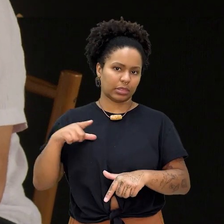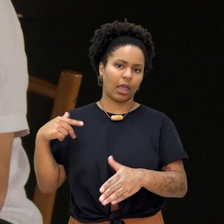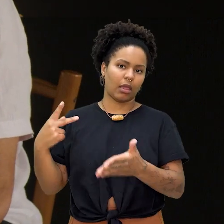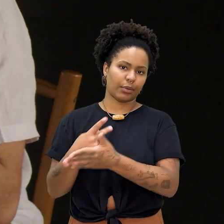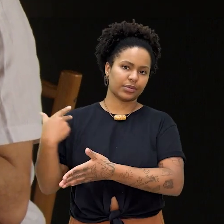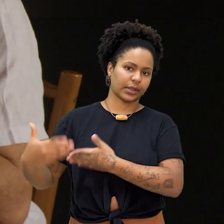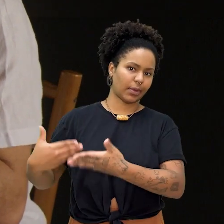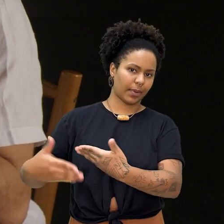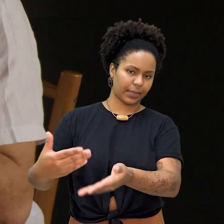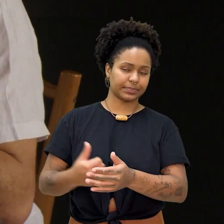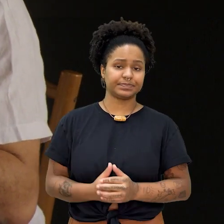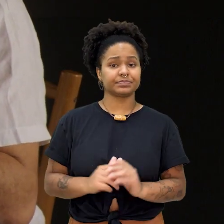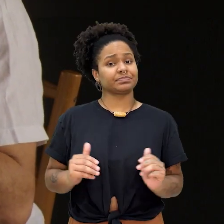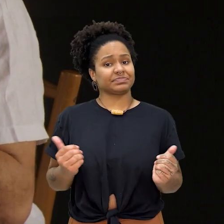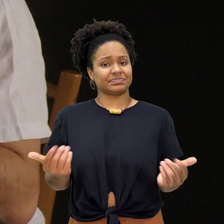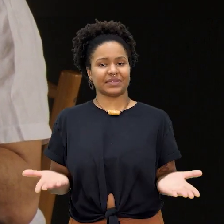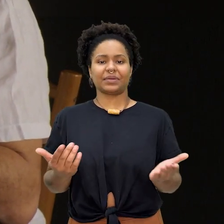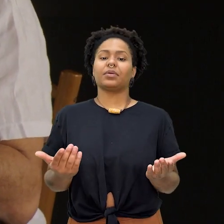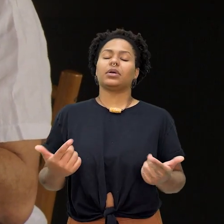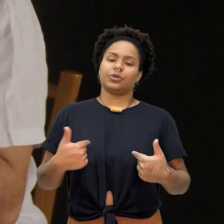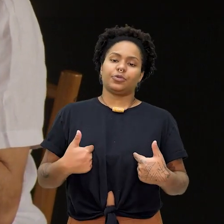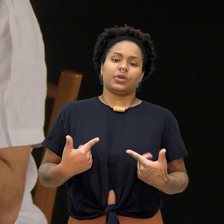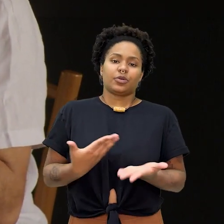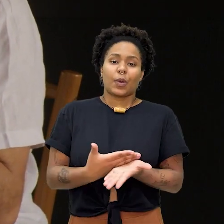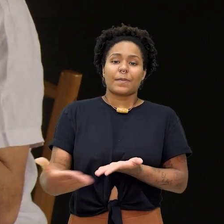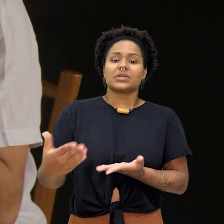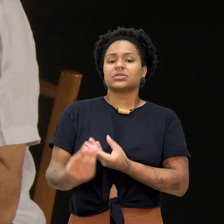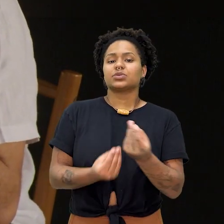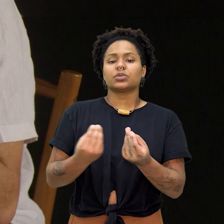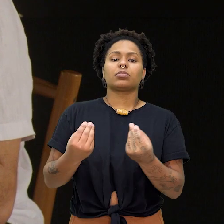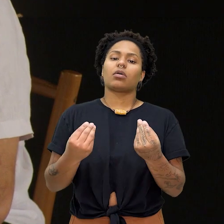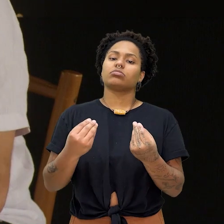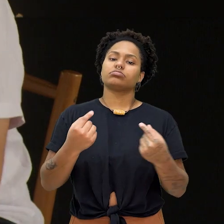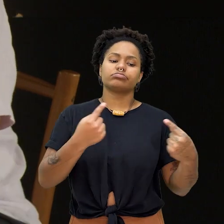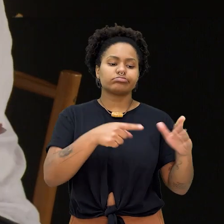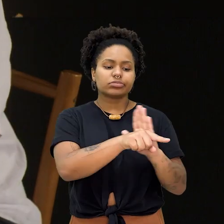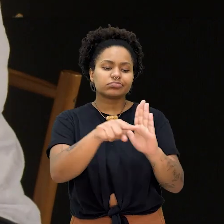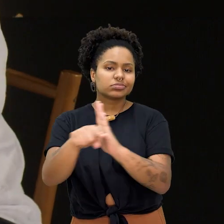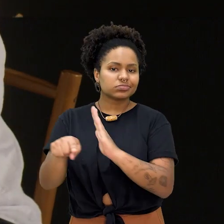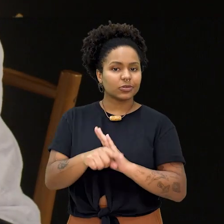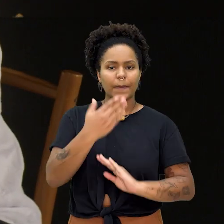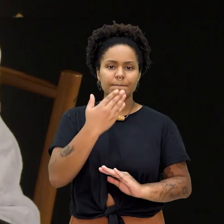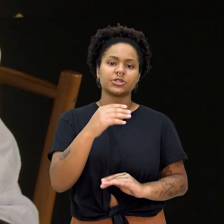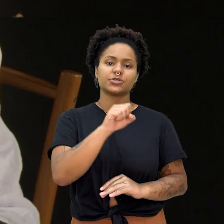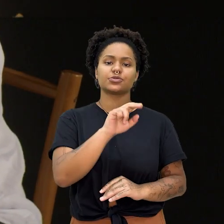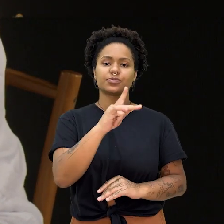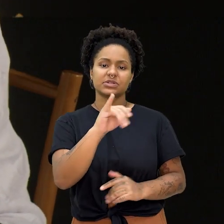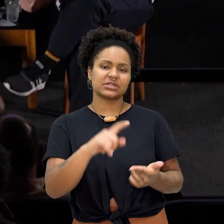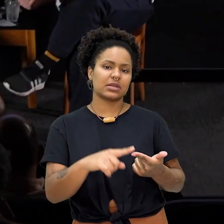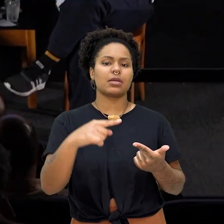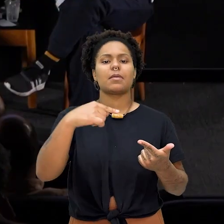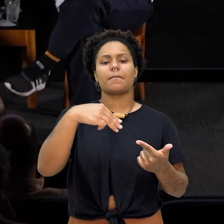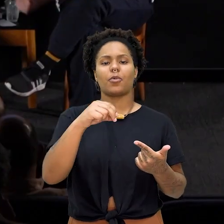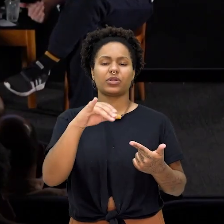que se encontram pelo caminho. Então, eu vou começar com uma rodada. Vou pedir, Suplicy e Mônica, que a gente faça algo de